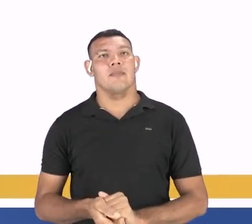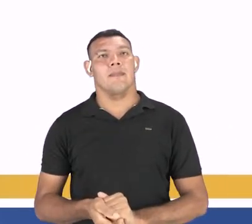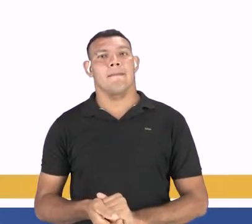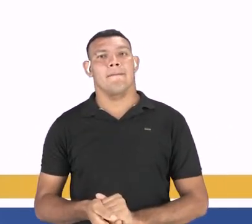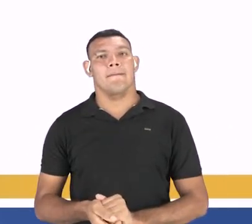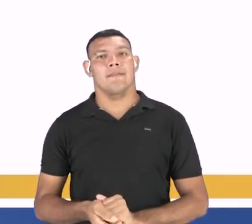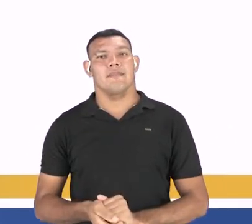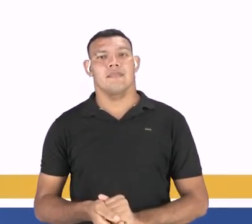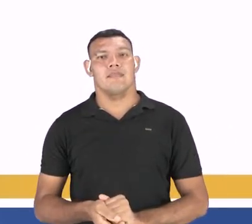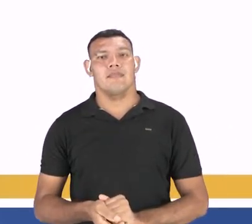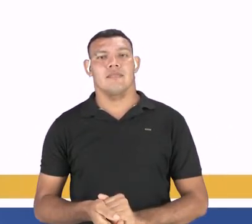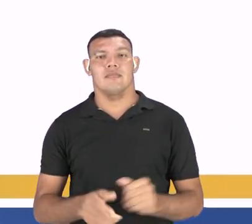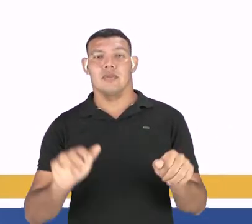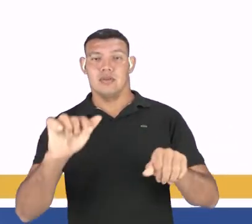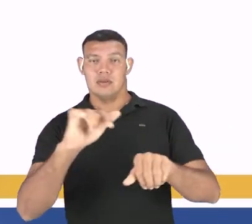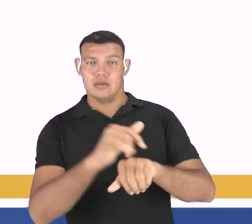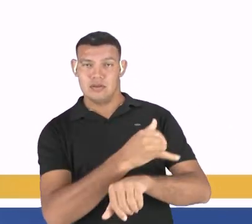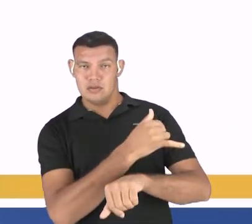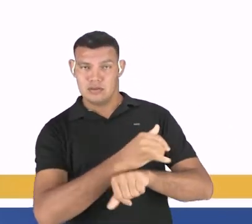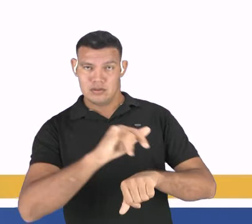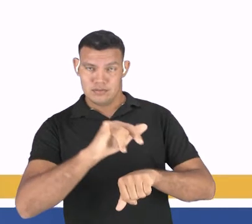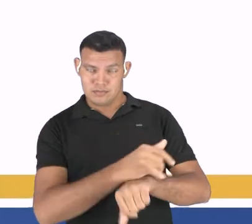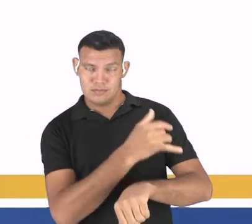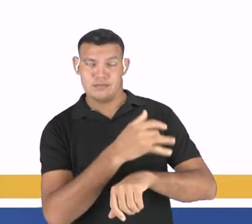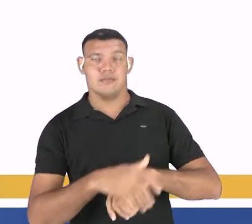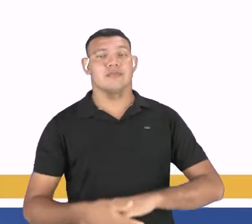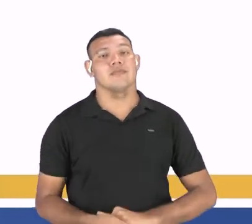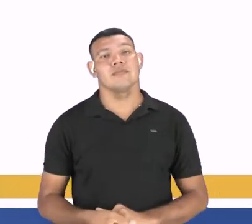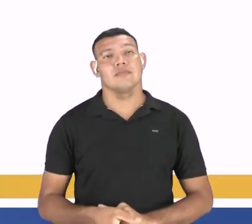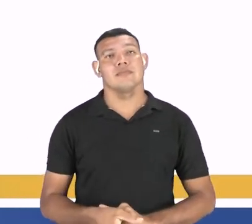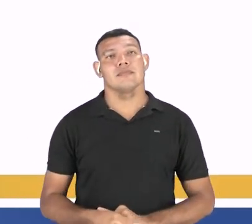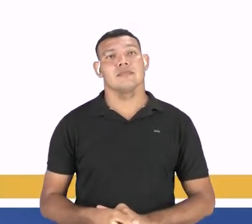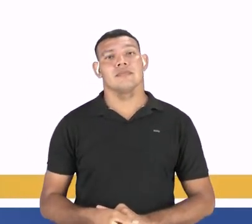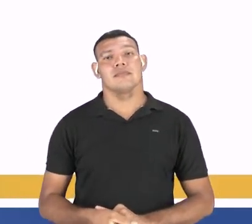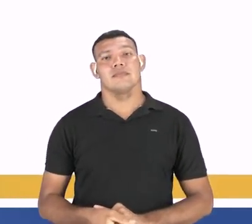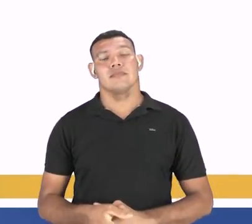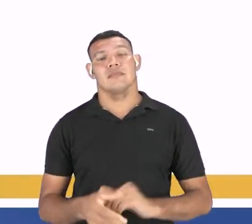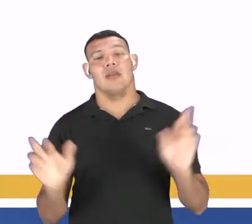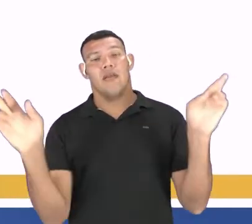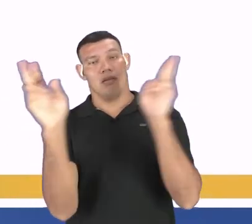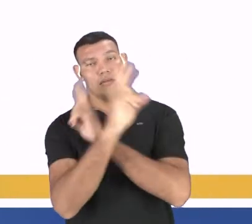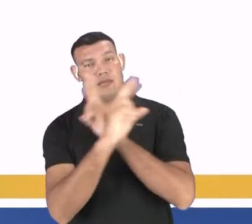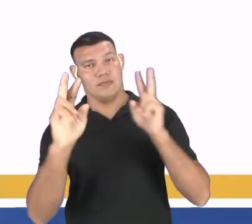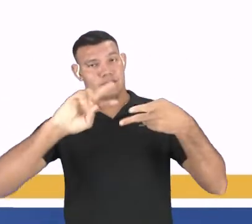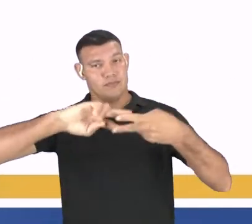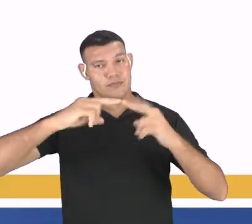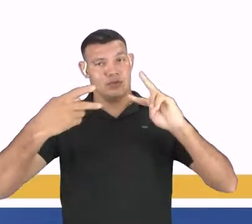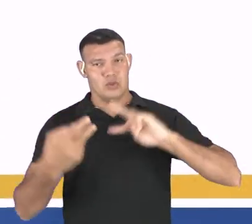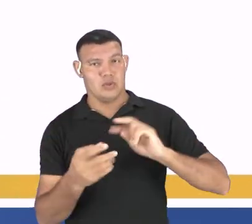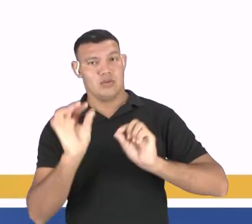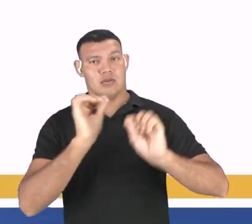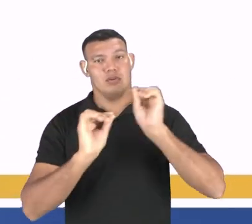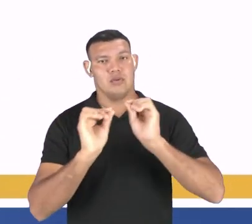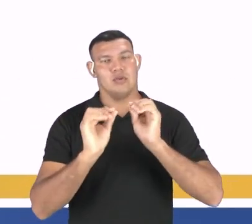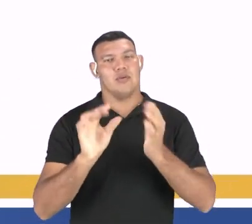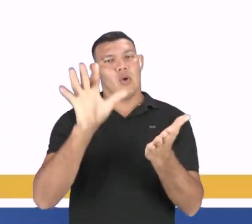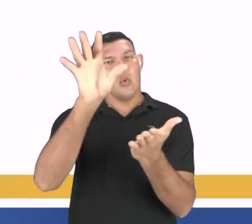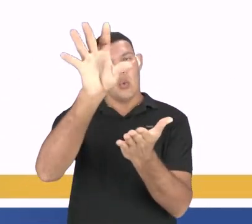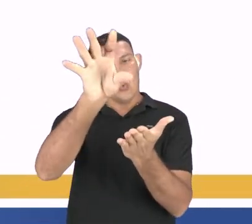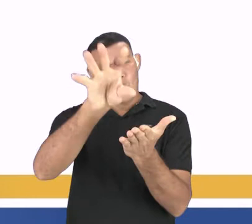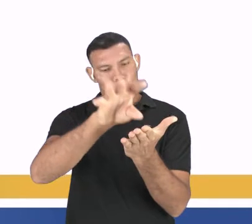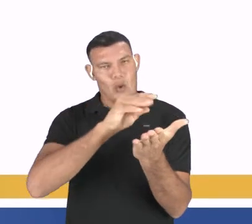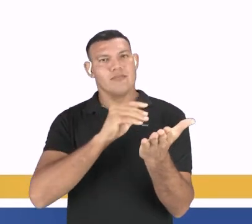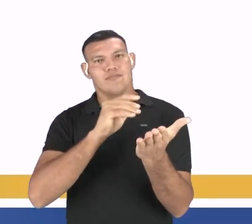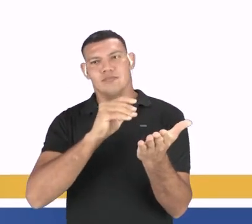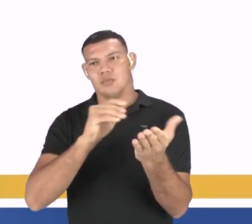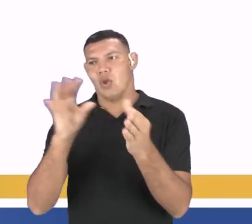aí é uma das tecnologias né a relação ao bem e a Justamente a comum mas o DNA um